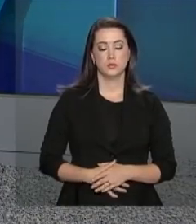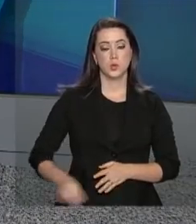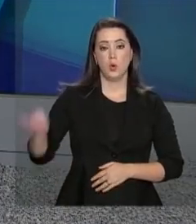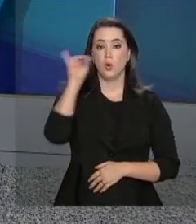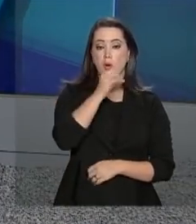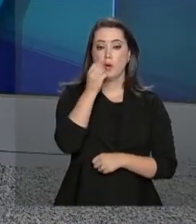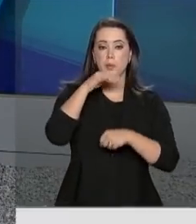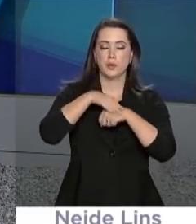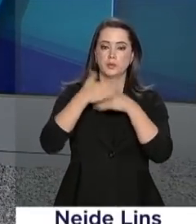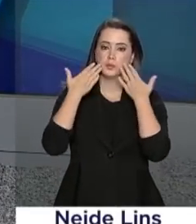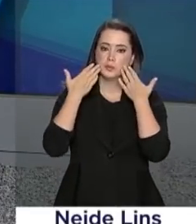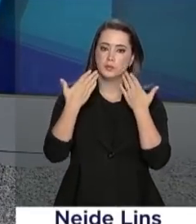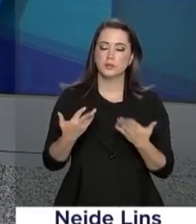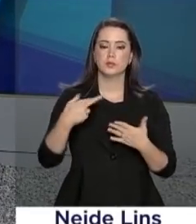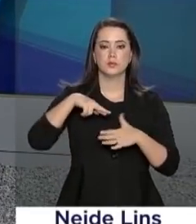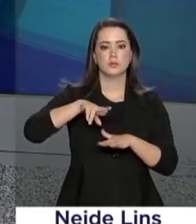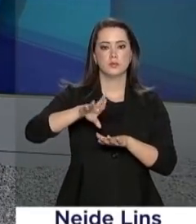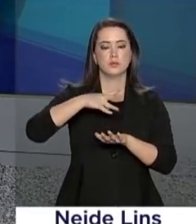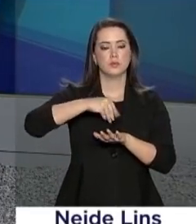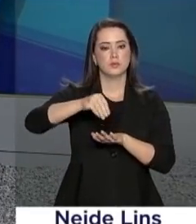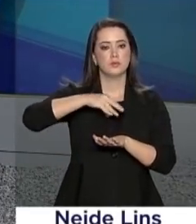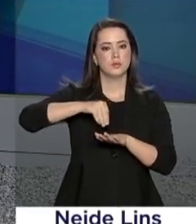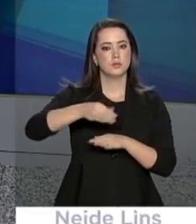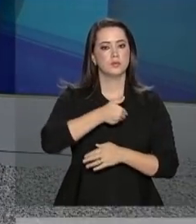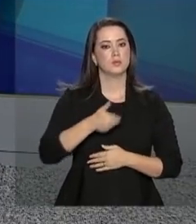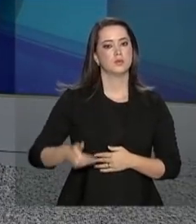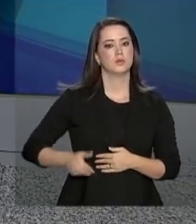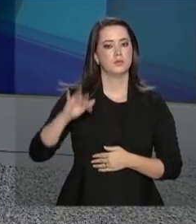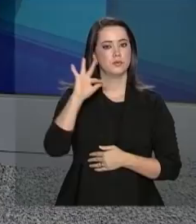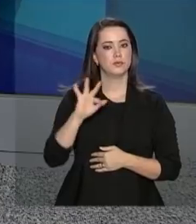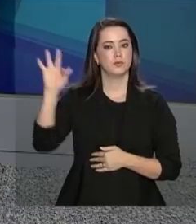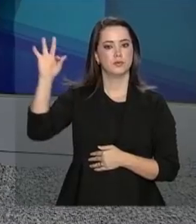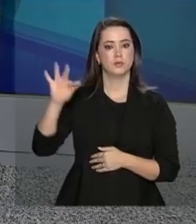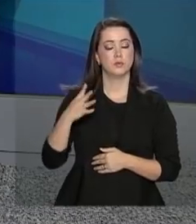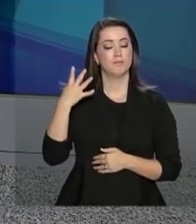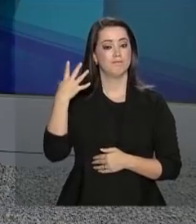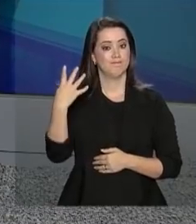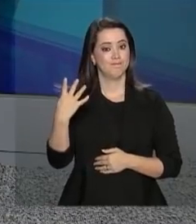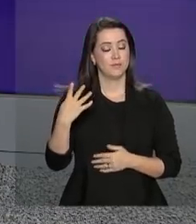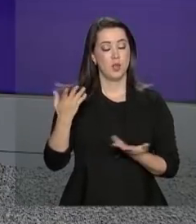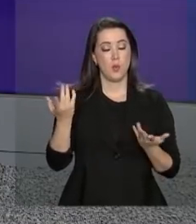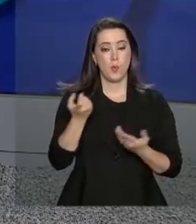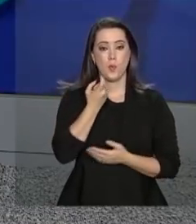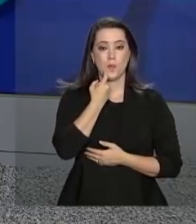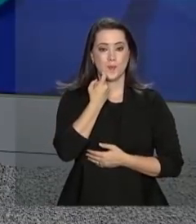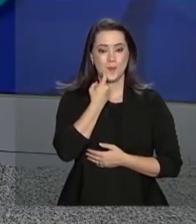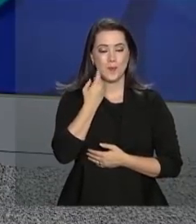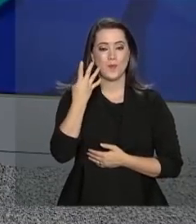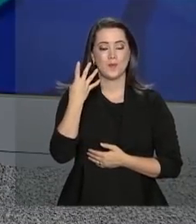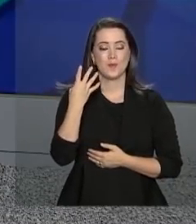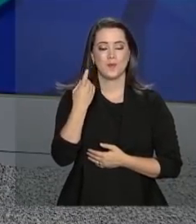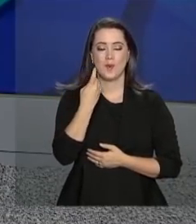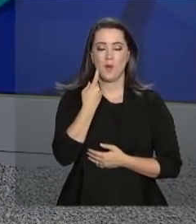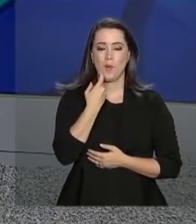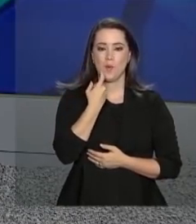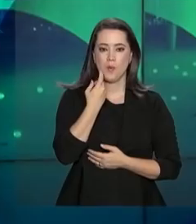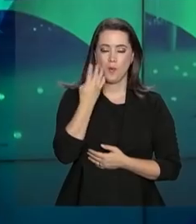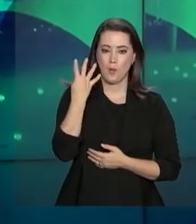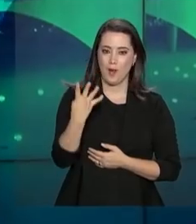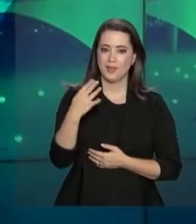Olá boa noite começa agora o repórter NBR com as notícias do Governo Federal desta sexta-feira 4 de